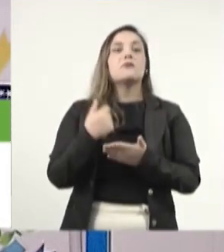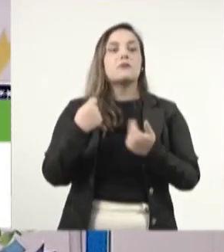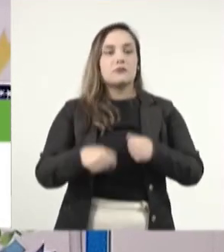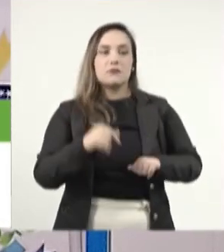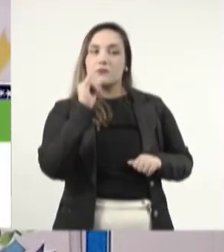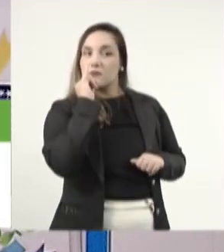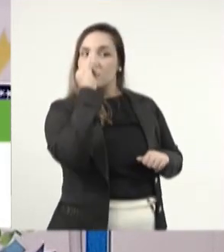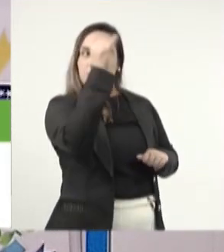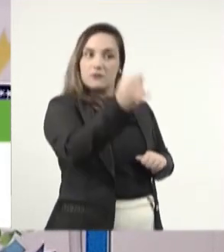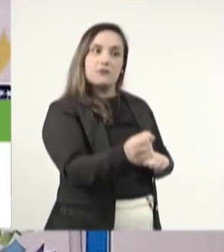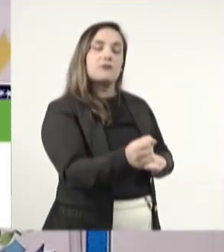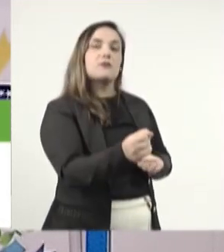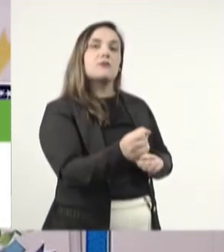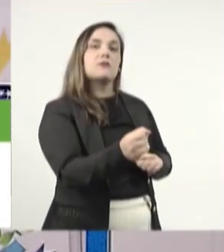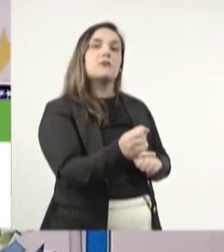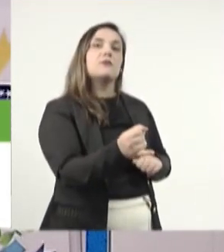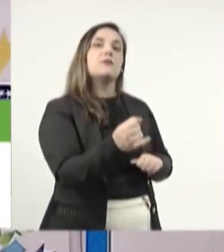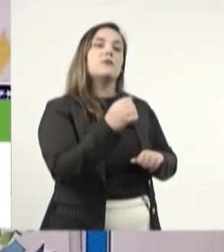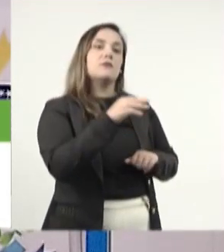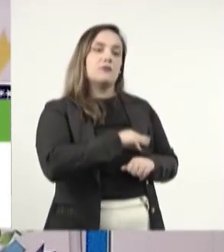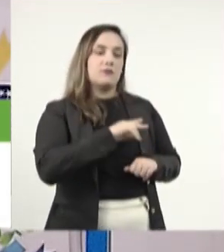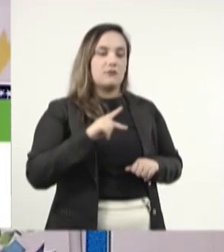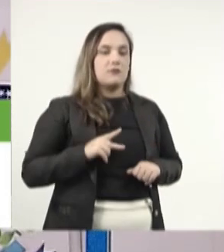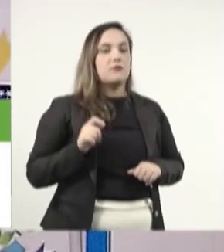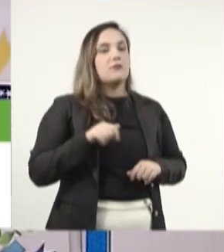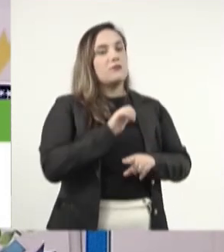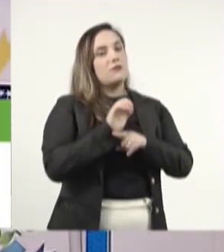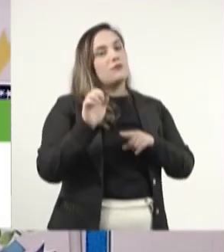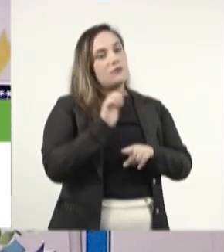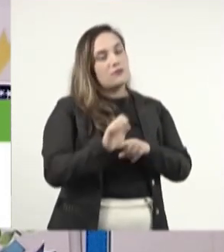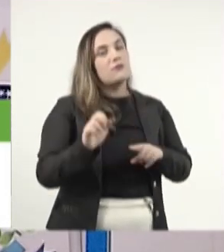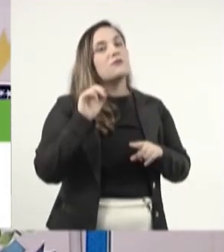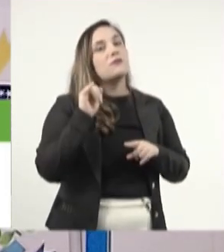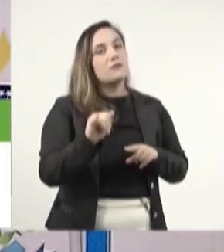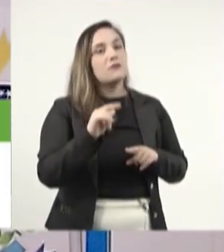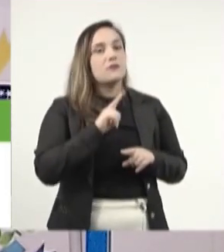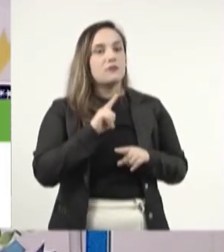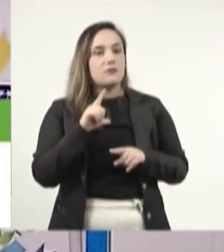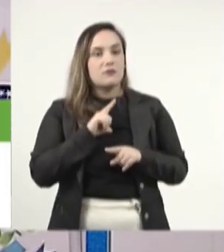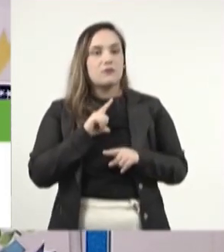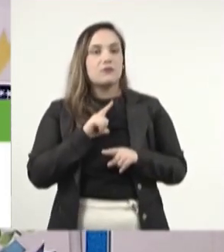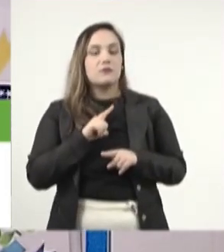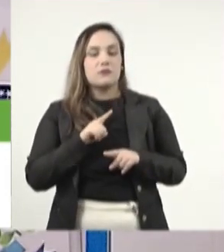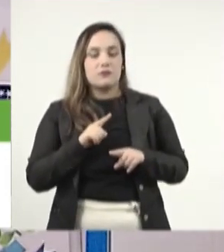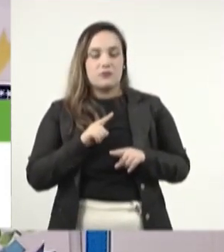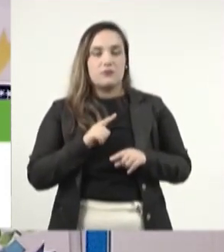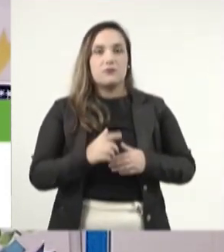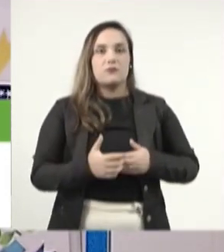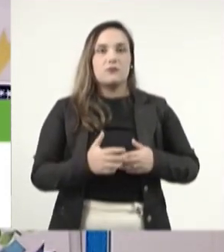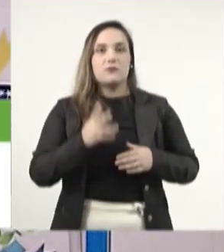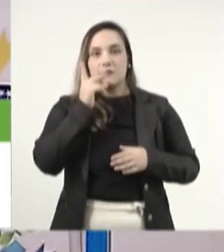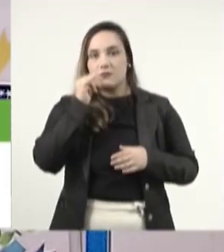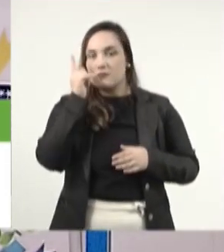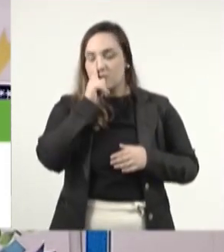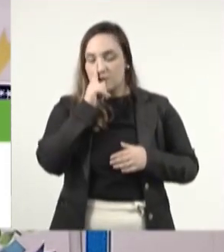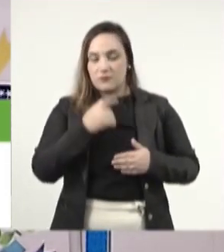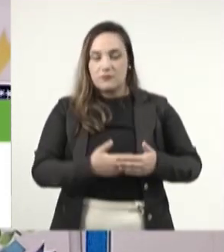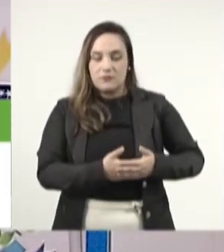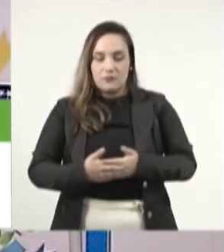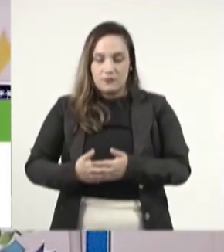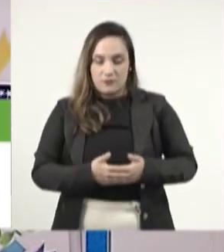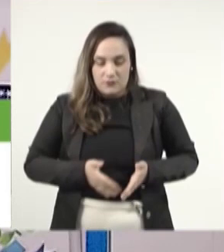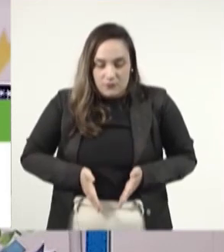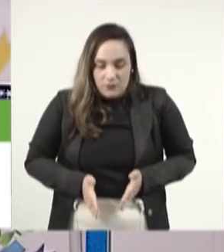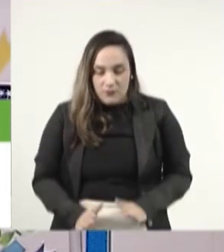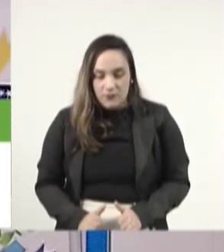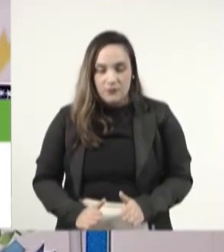comuniquem obrigatoriamente ao Ministério Público Estadual o registro, quando o pai e a mãe da criança vai fazer o registro